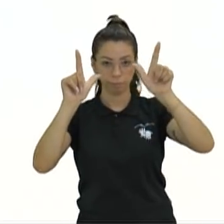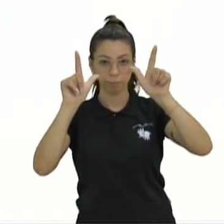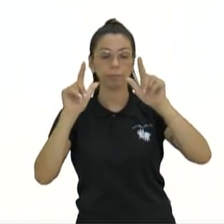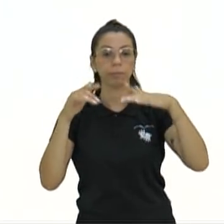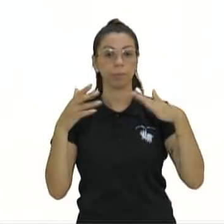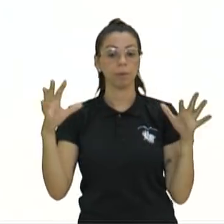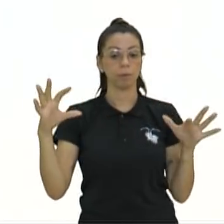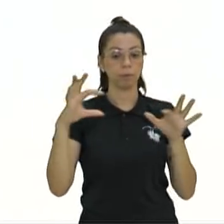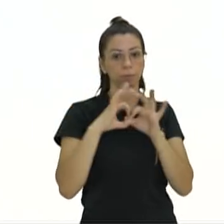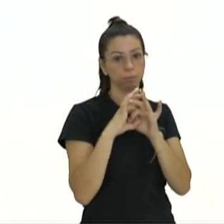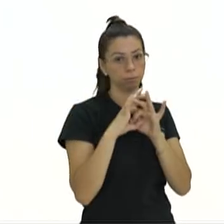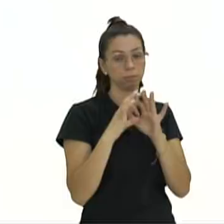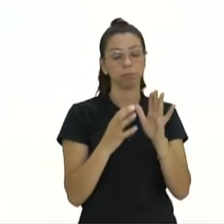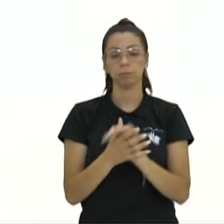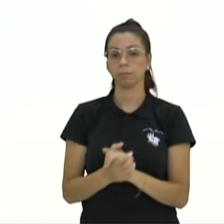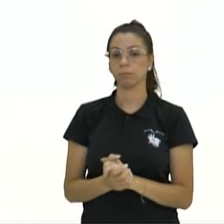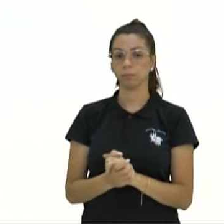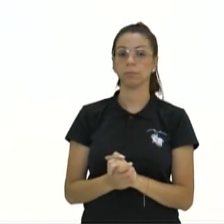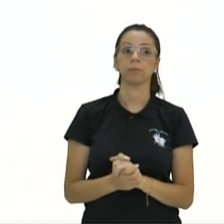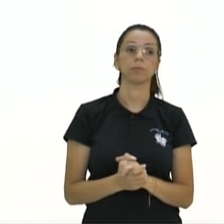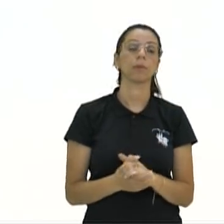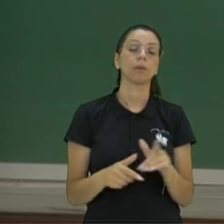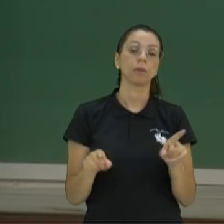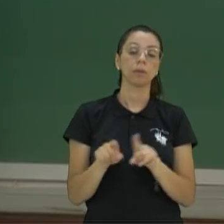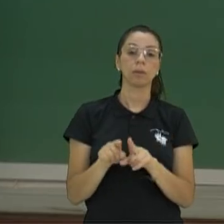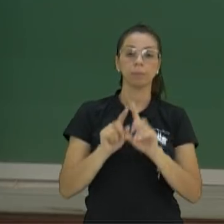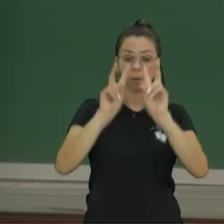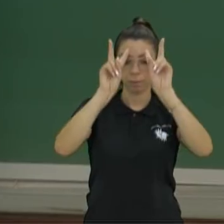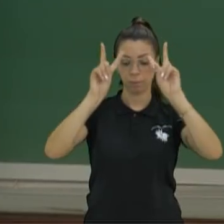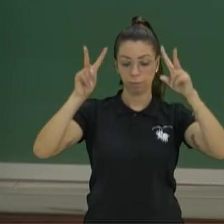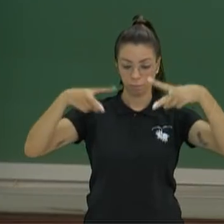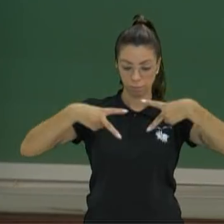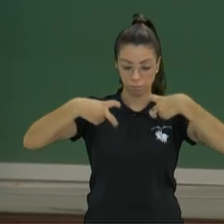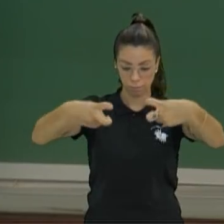estão interligadas. E promovem o autoconhecimento